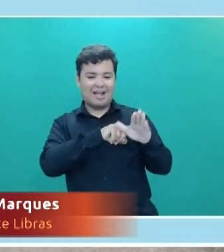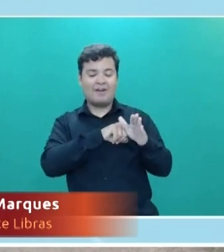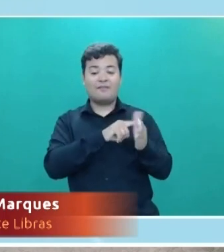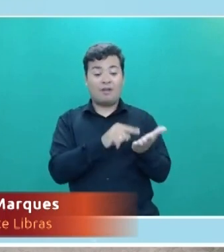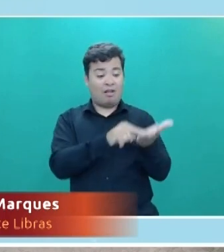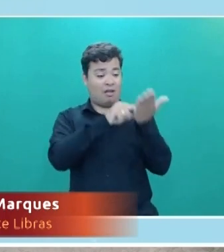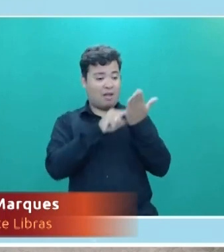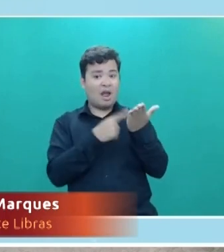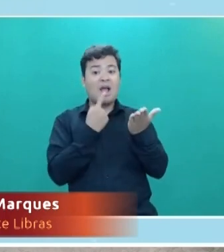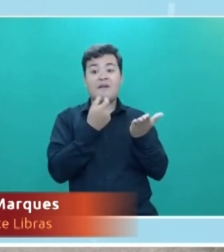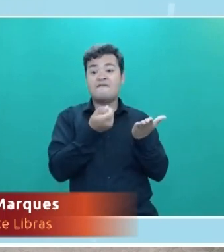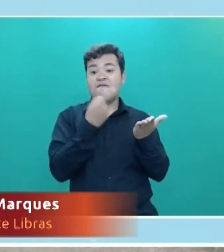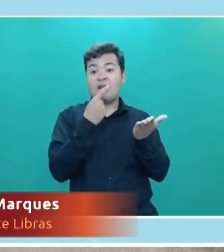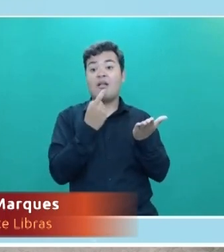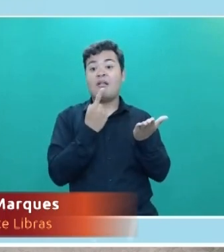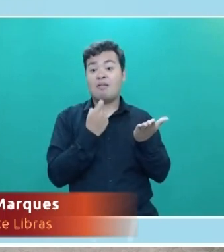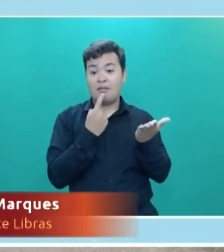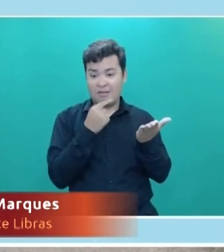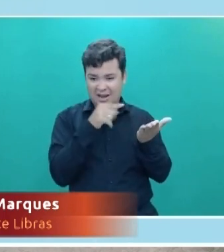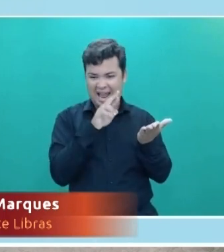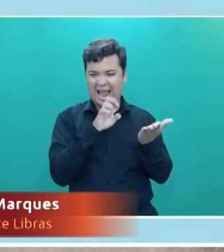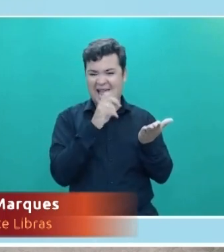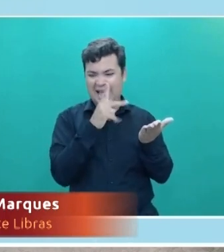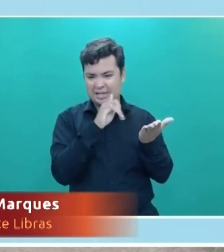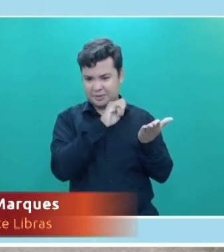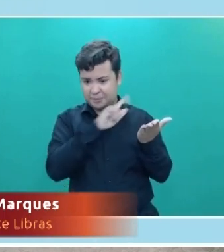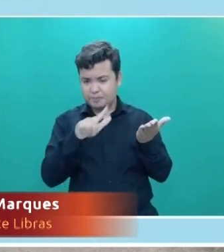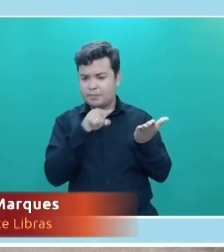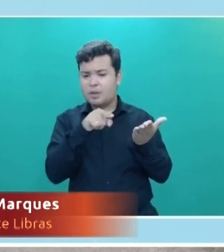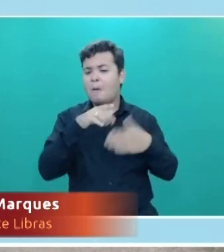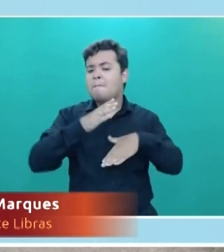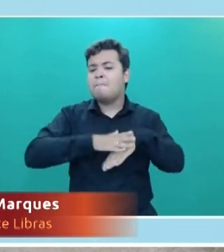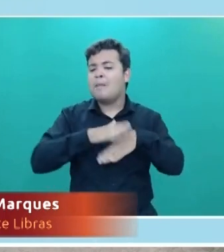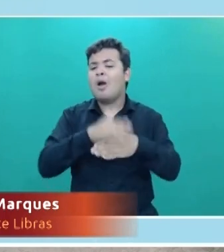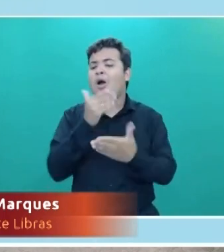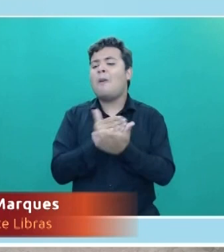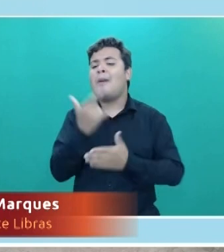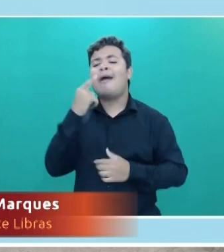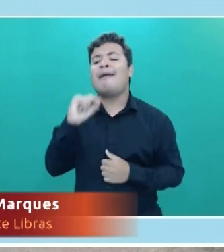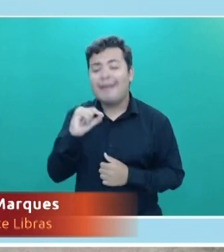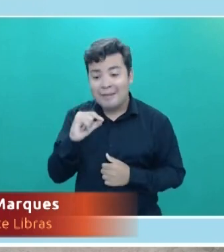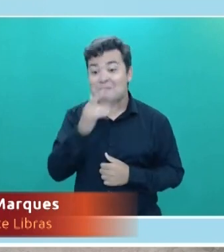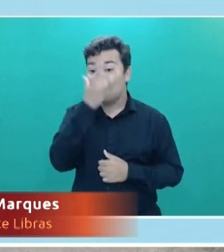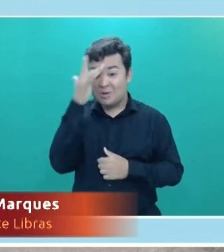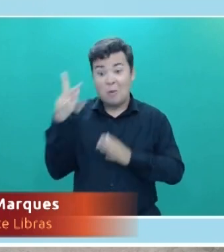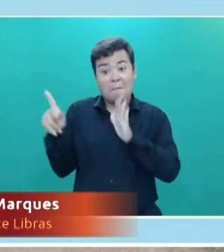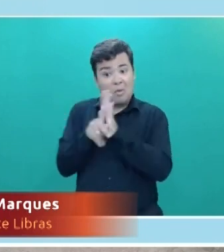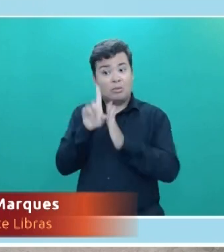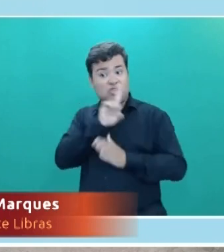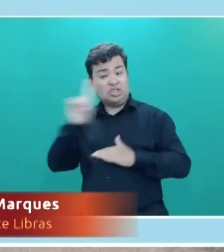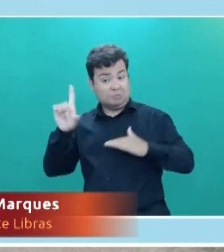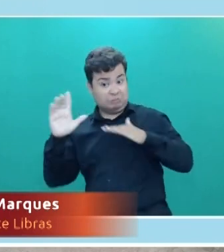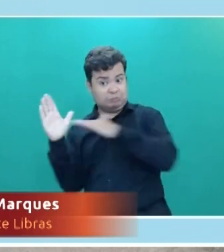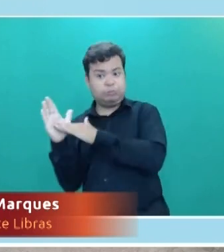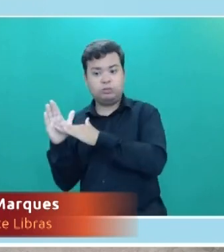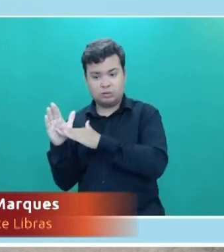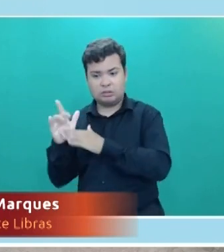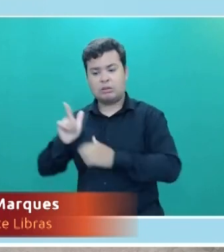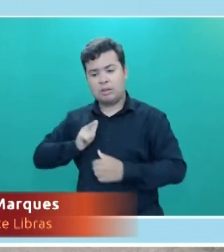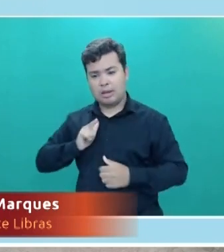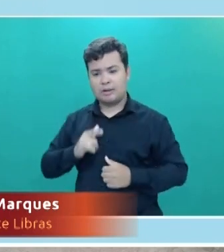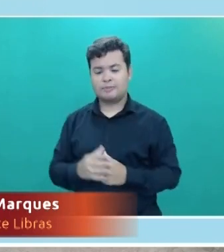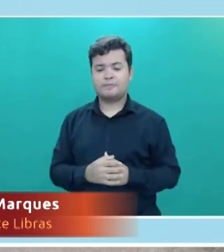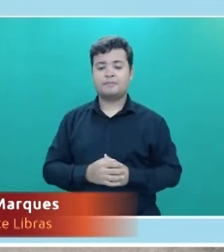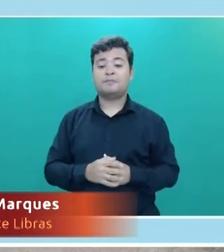por grupos masculinistas a partir de um extremista de direita, né? Quando ele cria isso. Vou até falar aqui outra coisa que muita gente